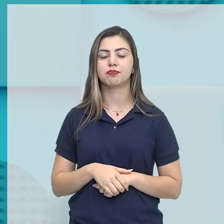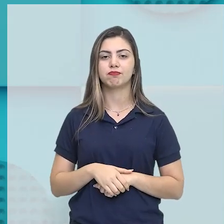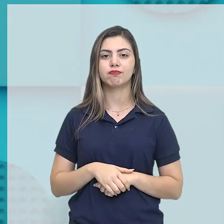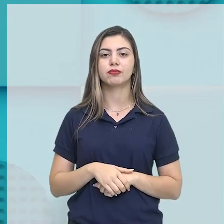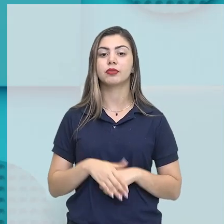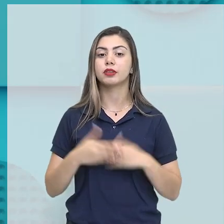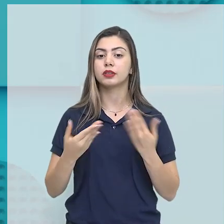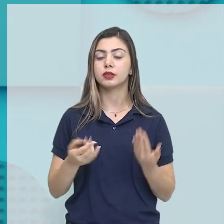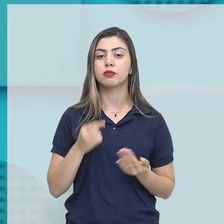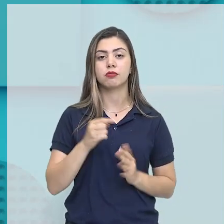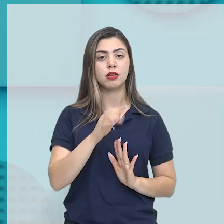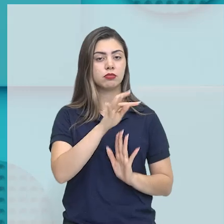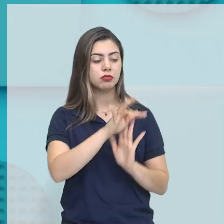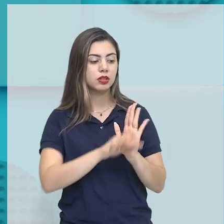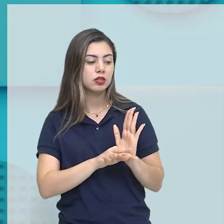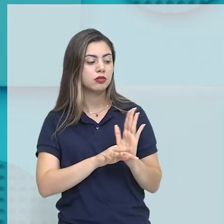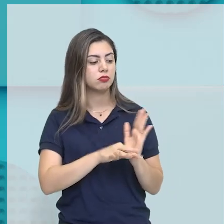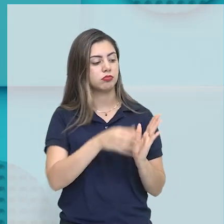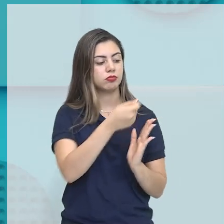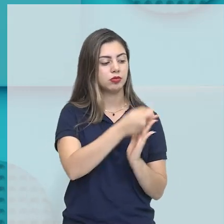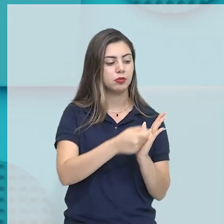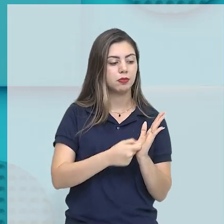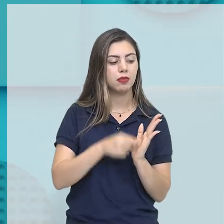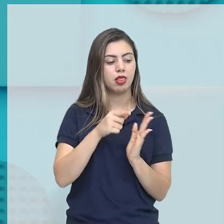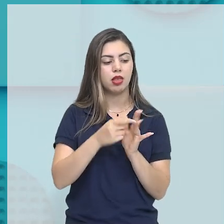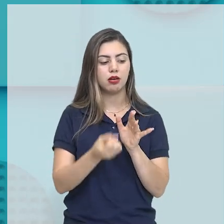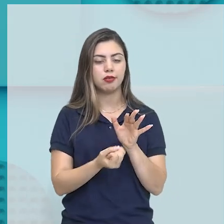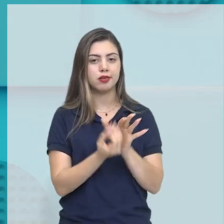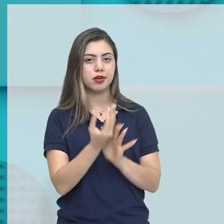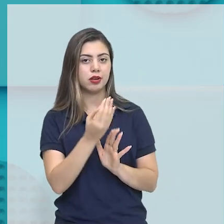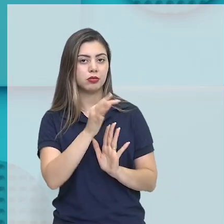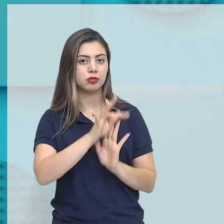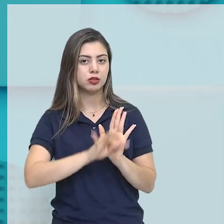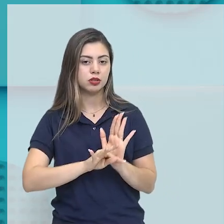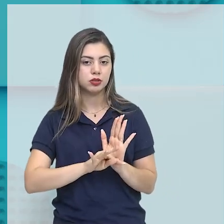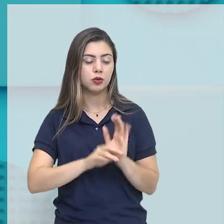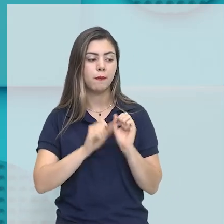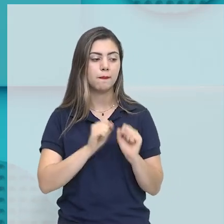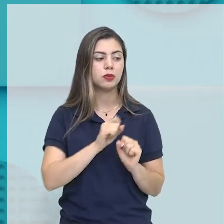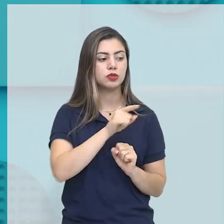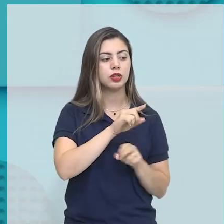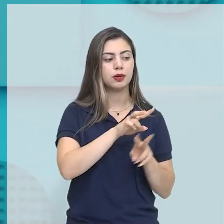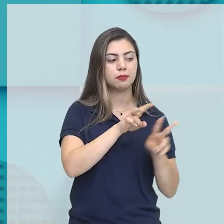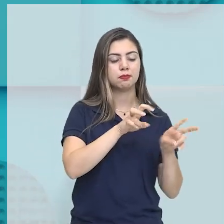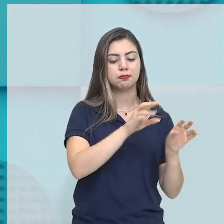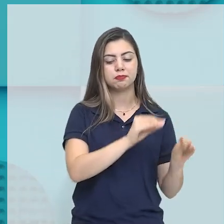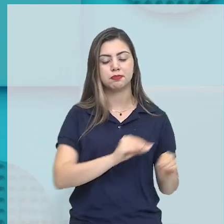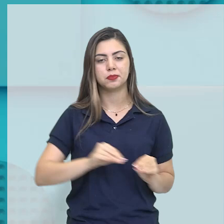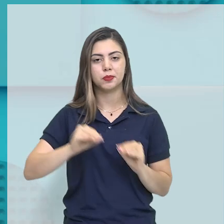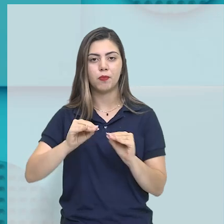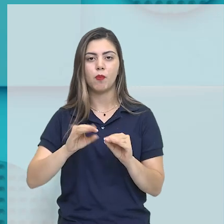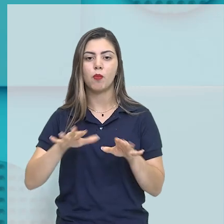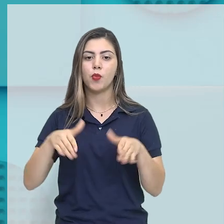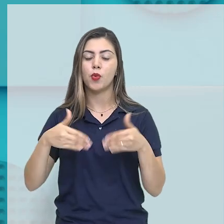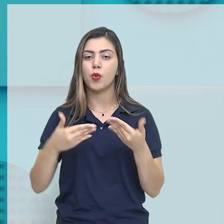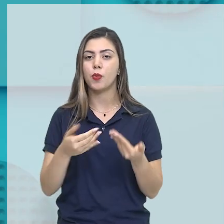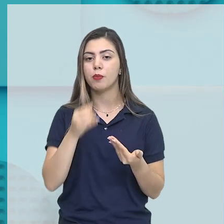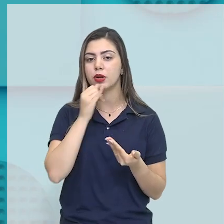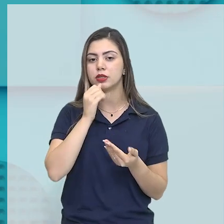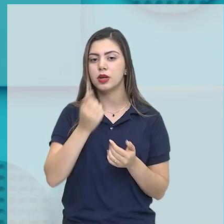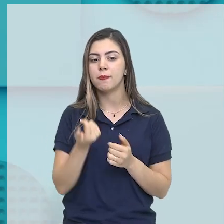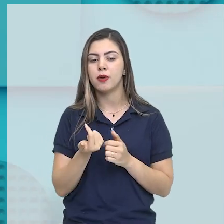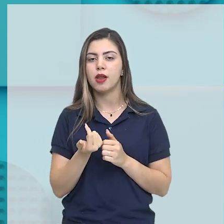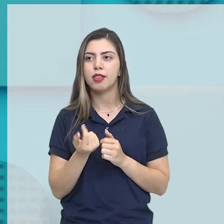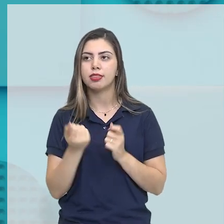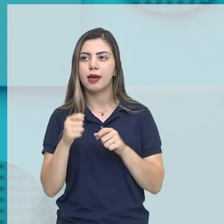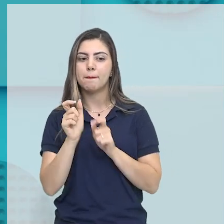quando o escritor, o artista, ele vai criar esse texto, ele pode utilizar parte do texto, ou então ele pode recriar com